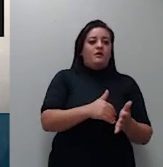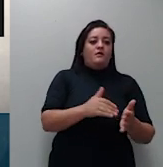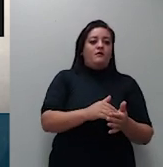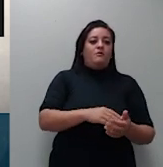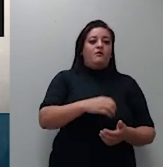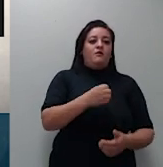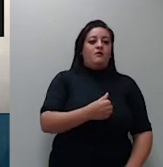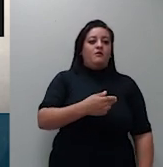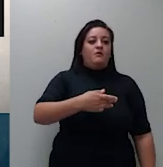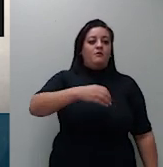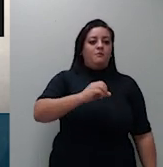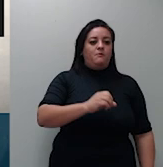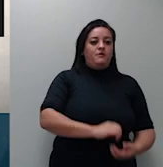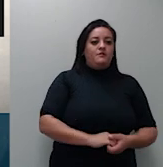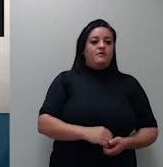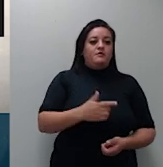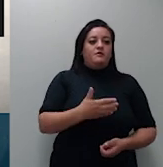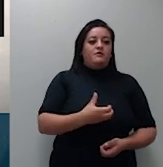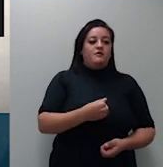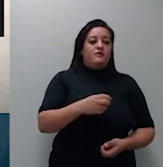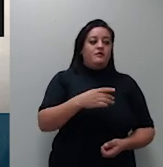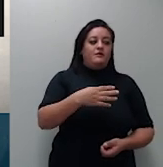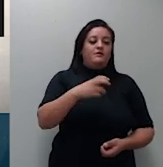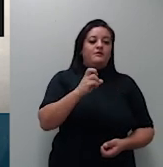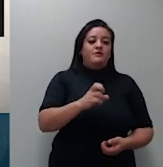6:45 concordarem